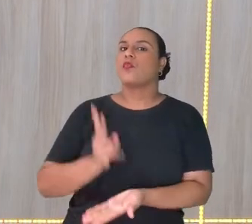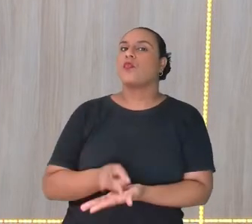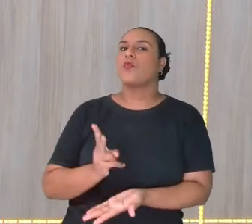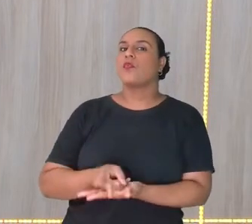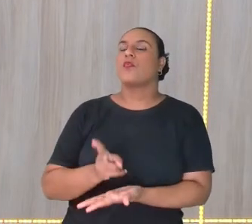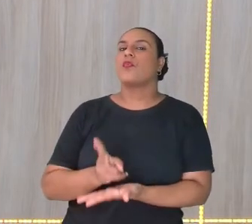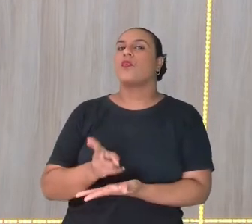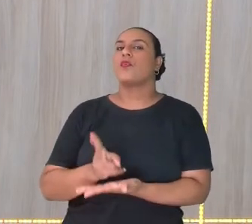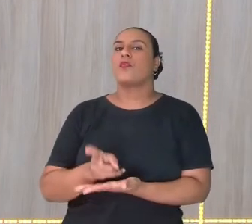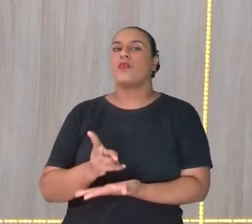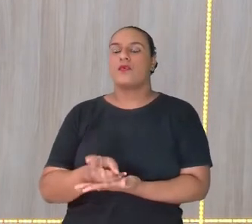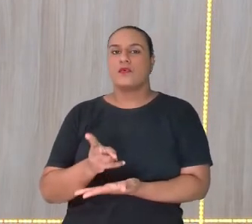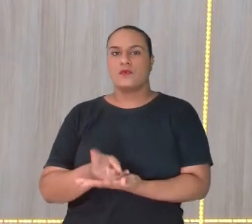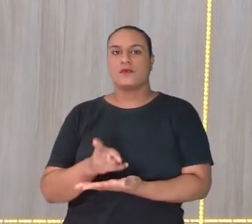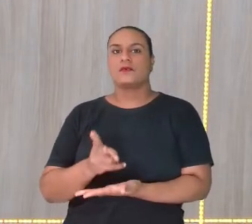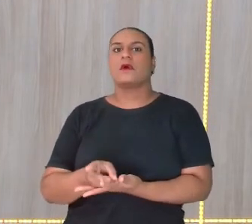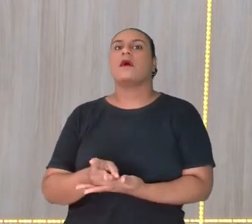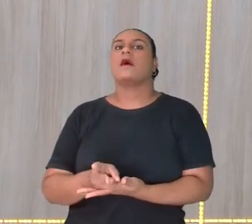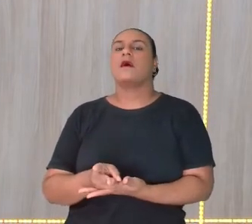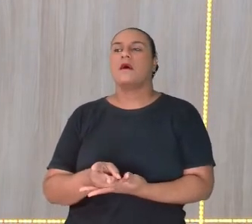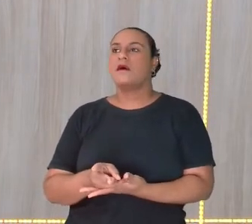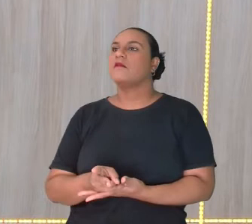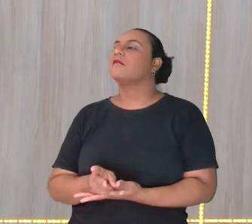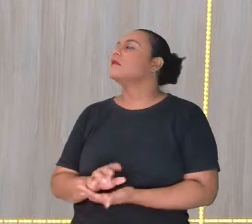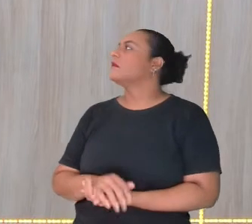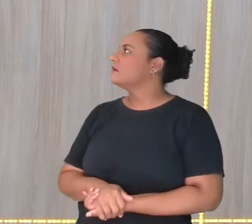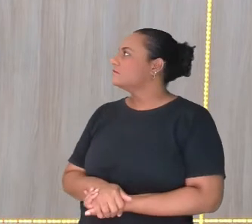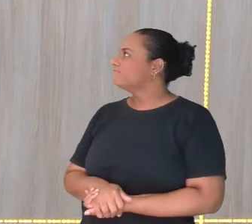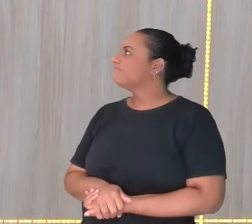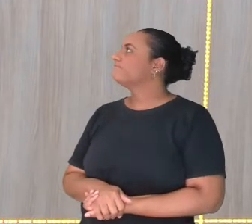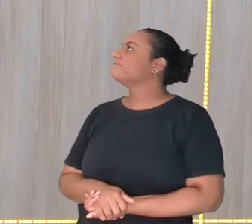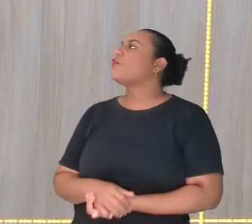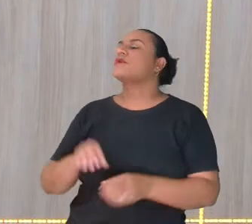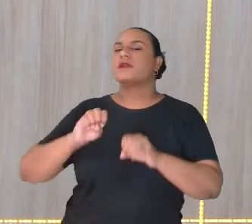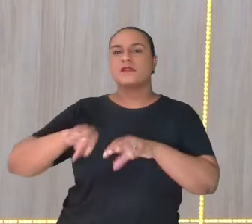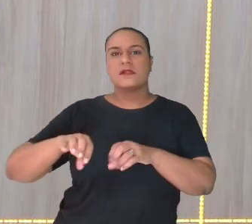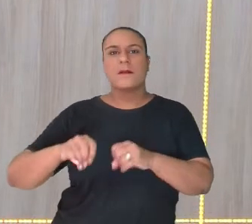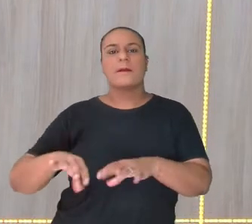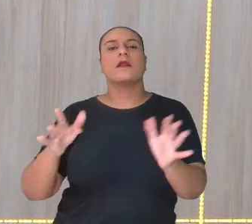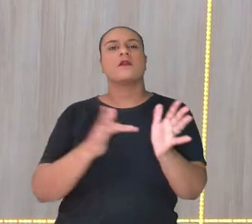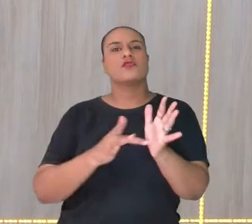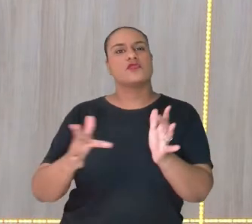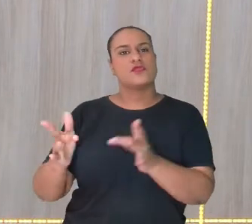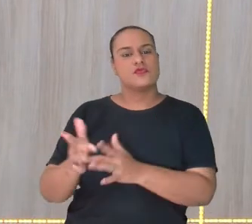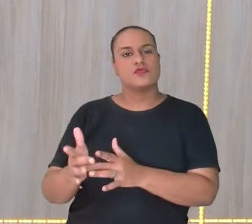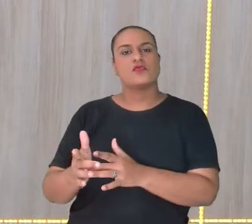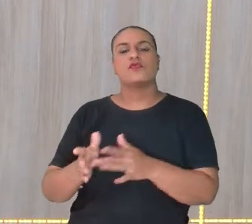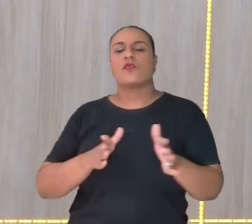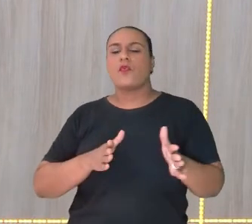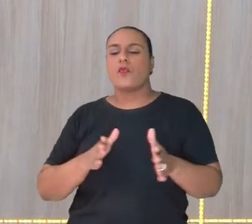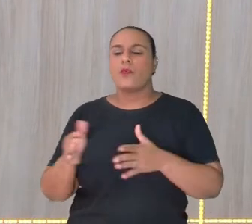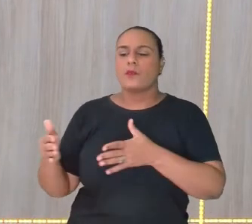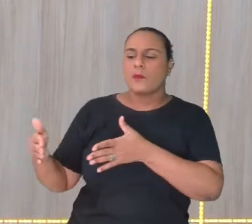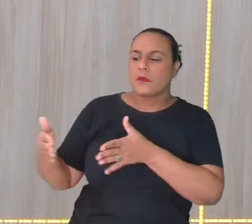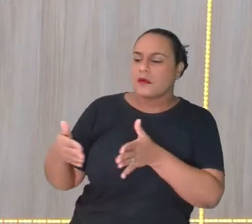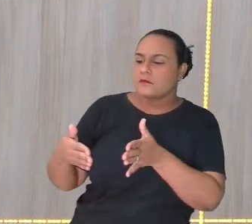continuava ali a obra, né, de Jesus Cristo, né, conduzindo os fiéis cristãos